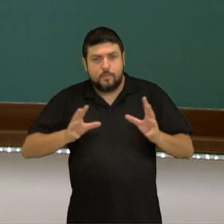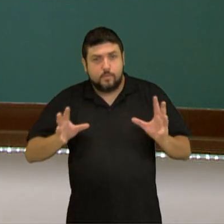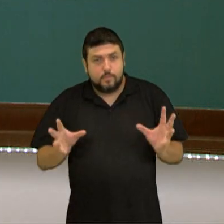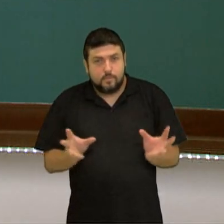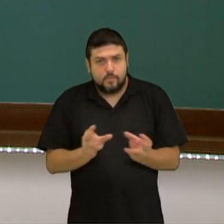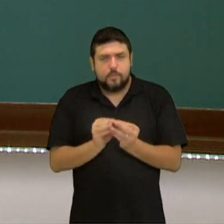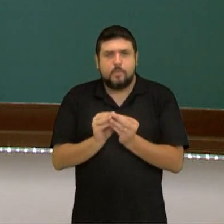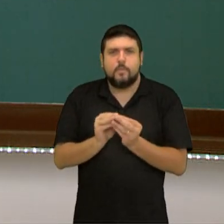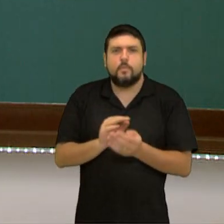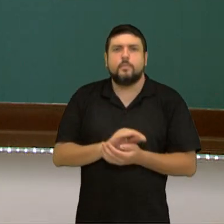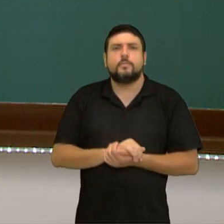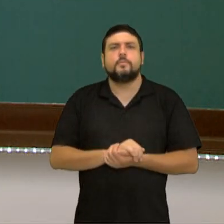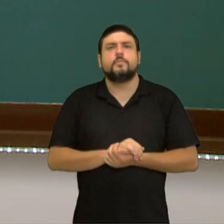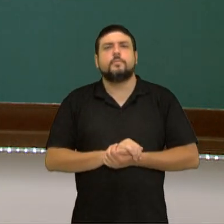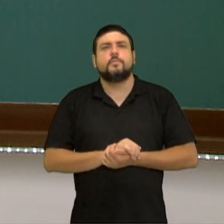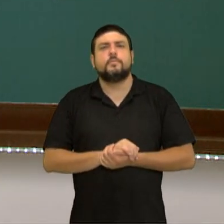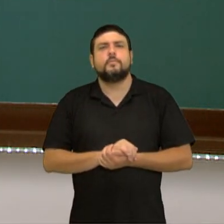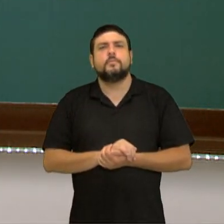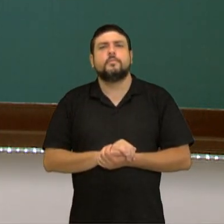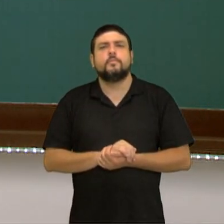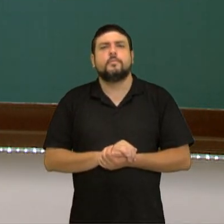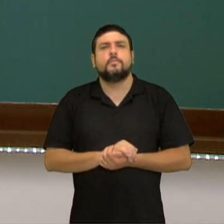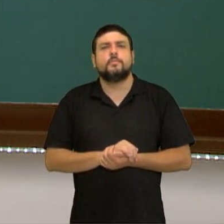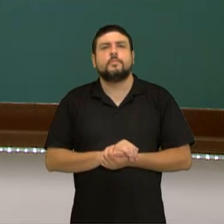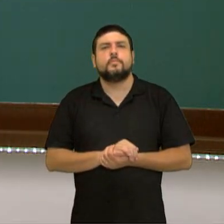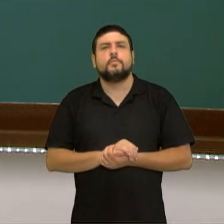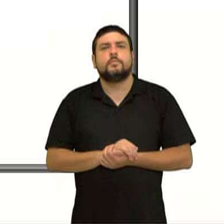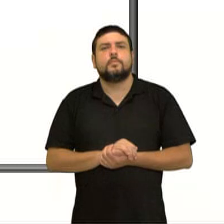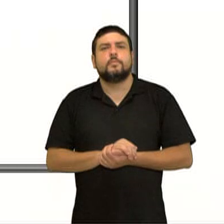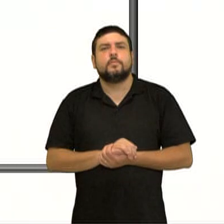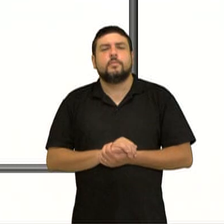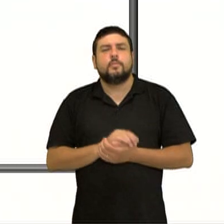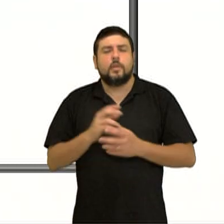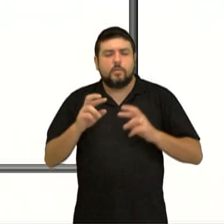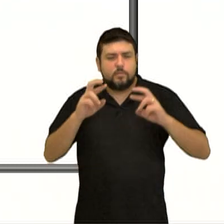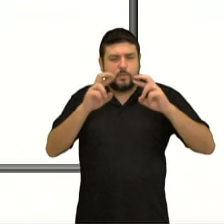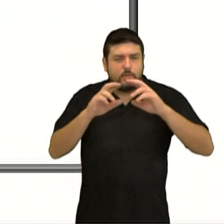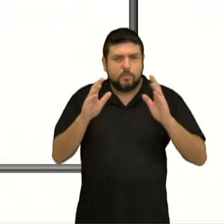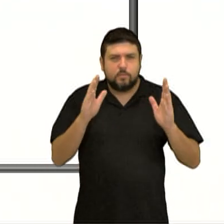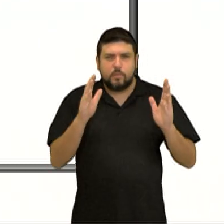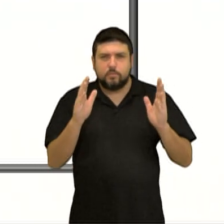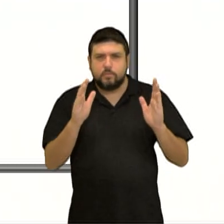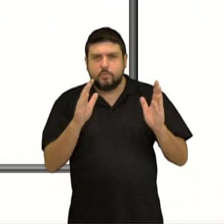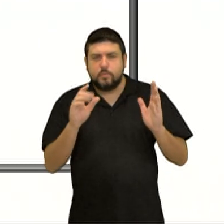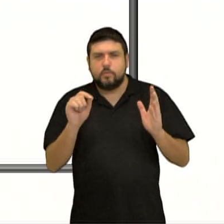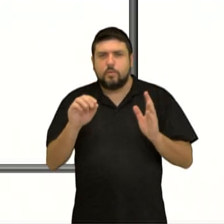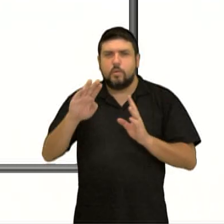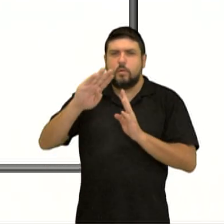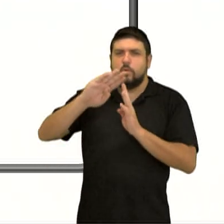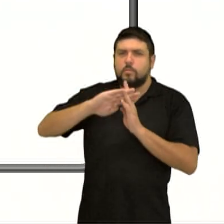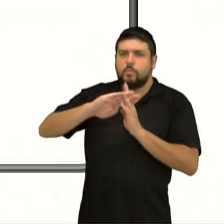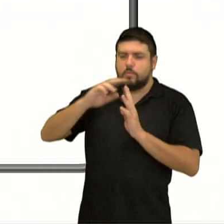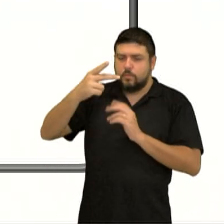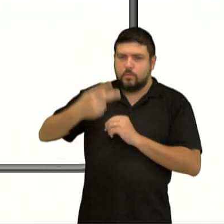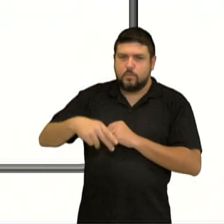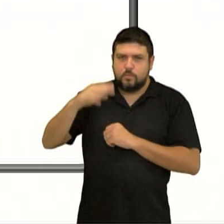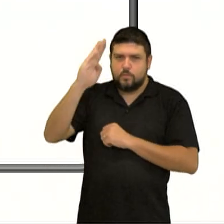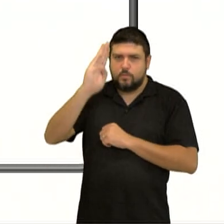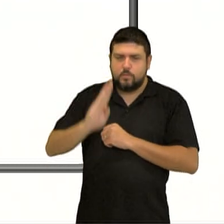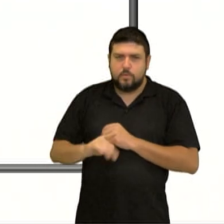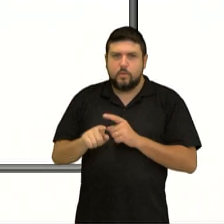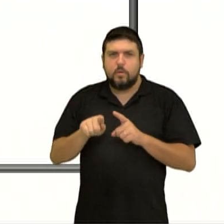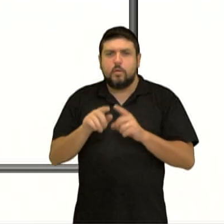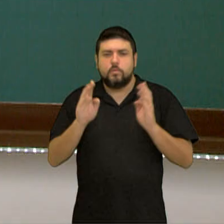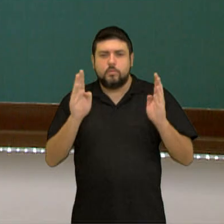aula de hoje, né? Analisamos o período conhecido como Barroco brasileiro, conhecendo as suas fases,